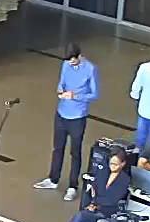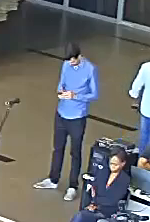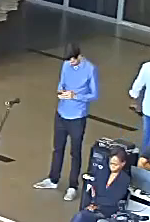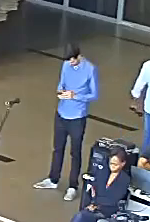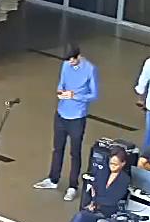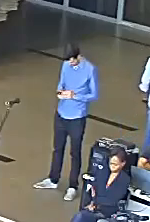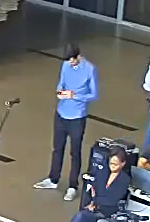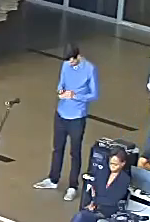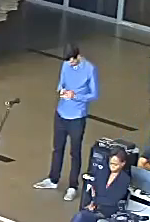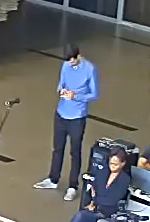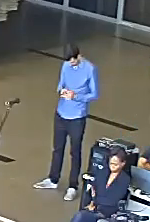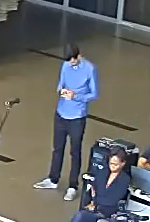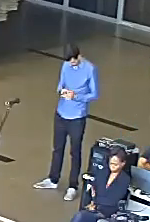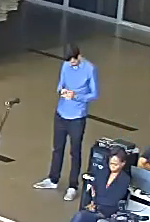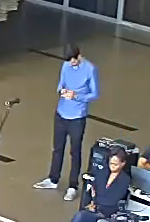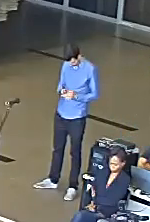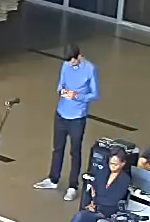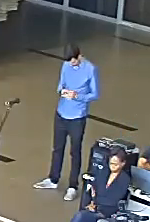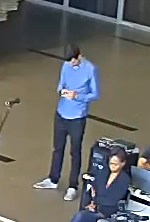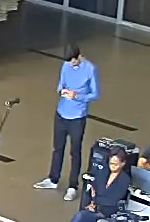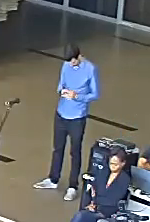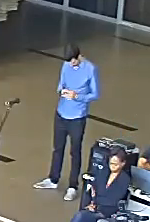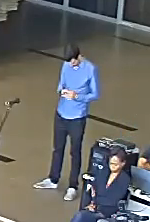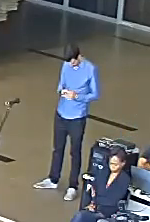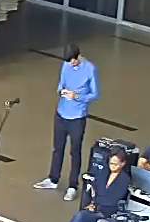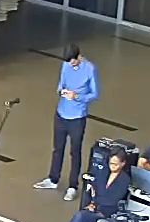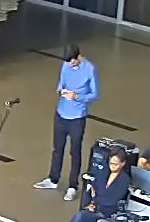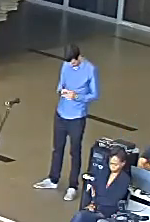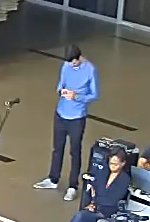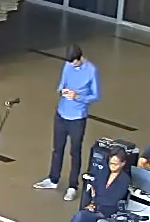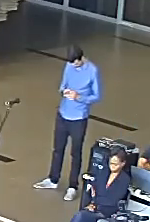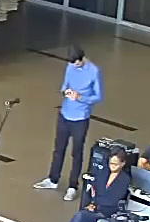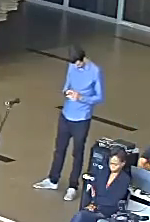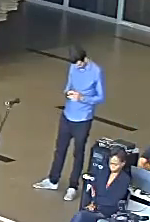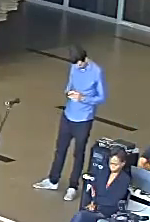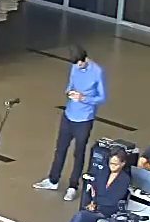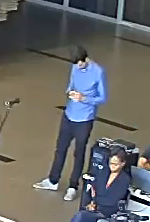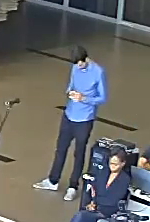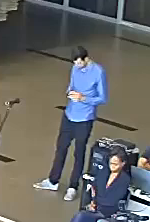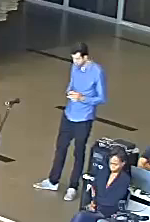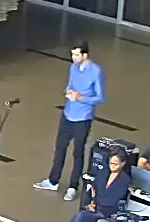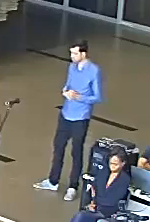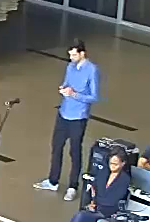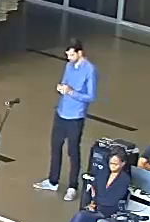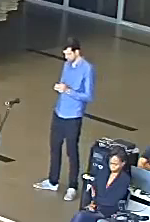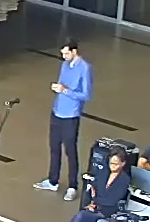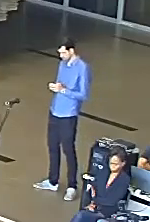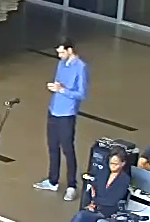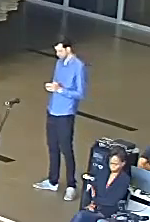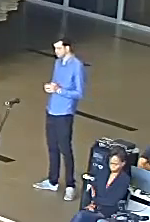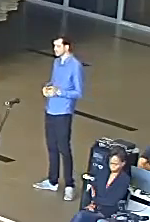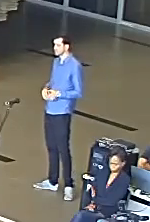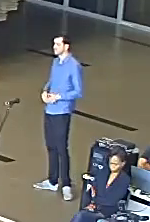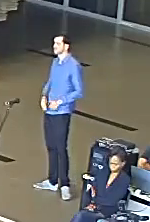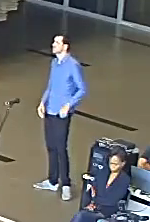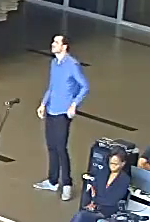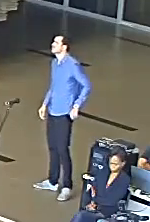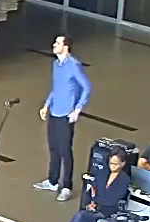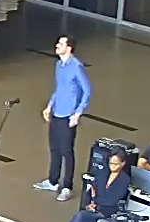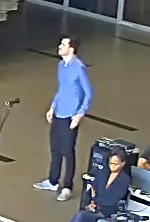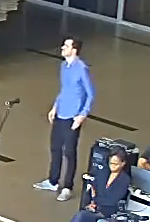E que alguém aqui deve ter já pensado nesse tema então a o decreto lei número